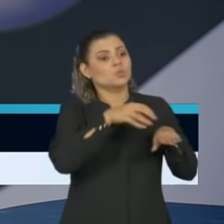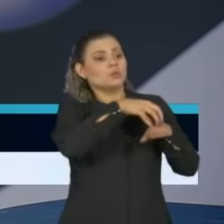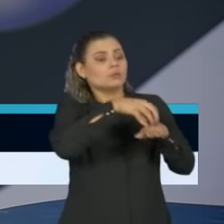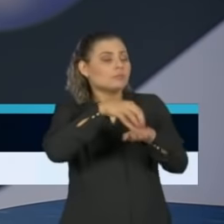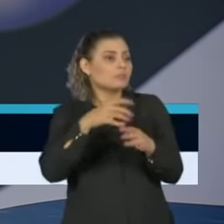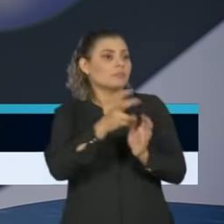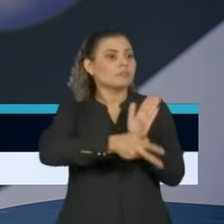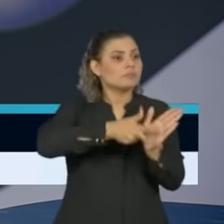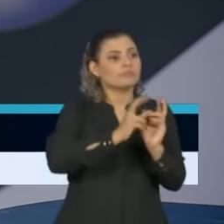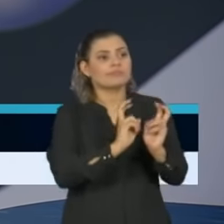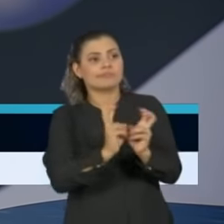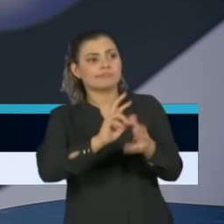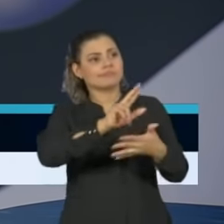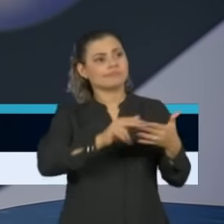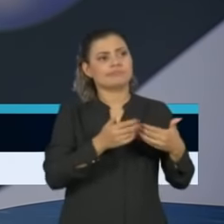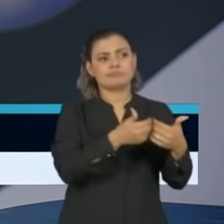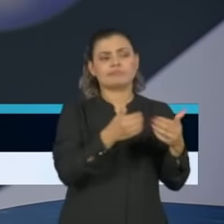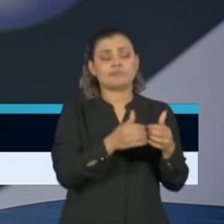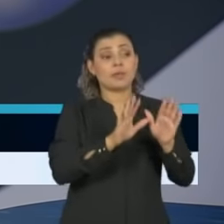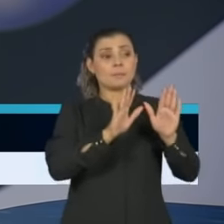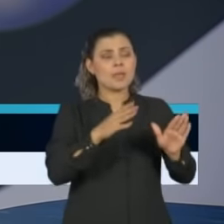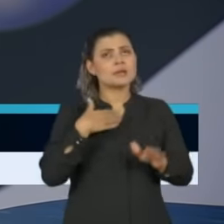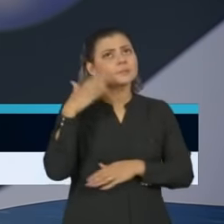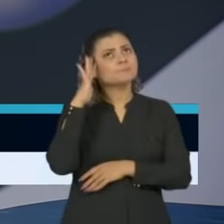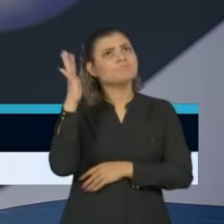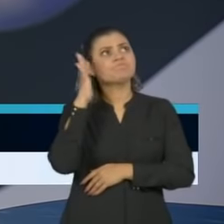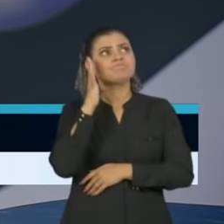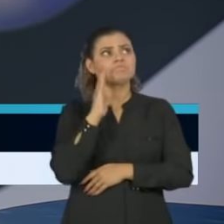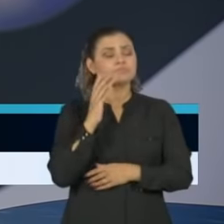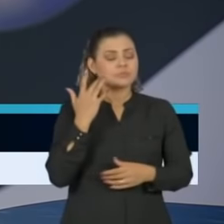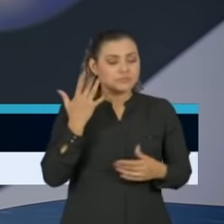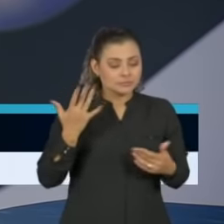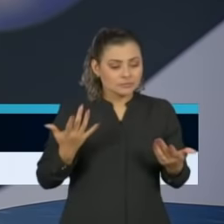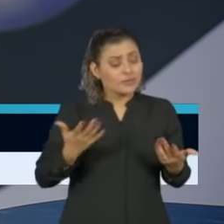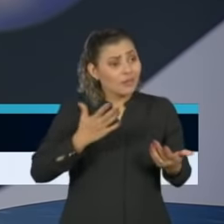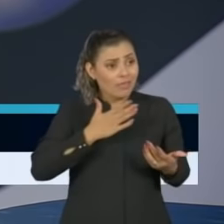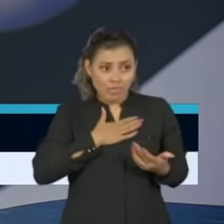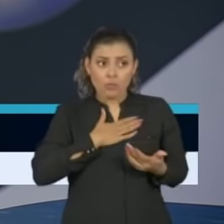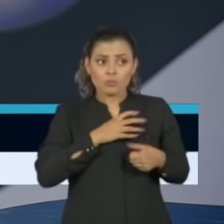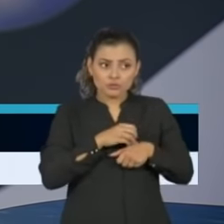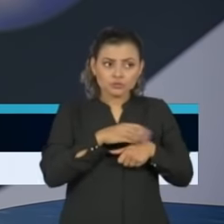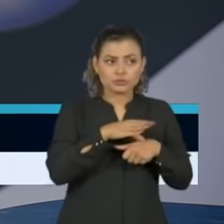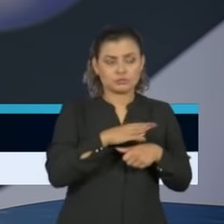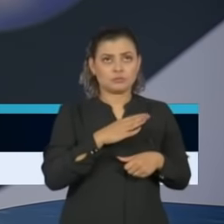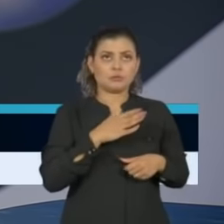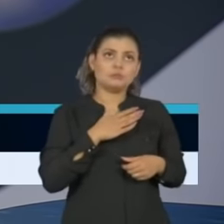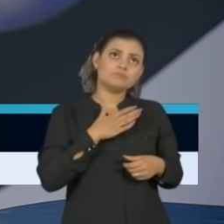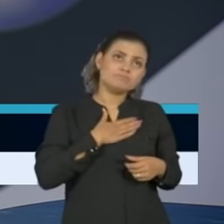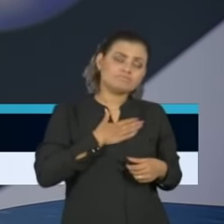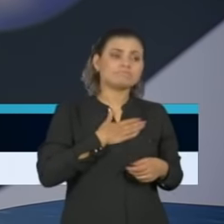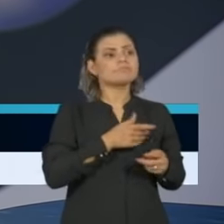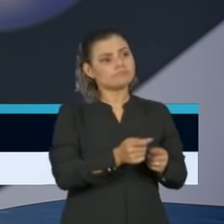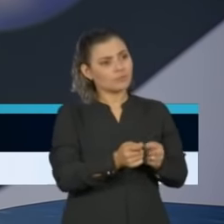sistêmica, mas eu só não sei como falar isso de outra maneira, eu daria um pequeno... É lógico que, por exemplo,